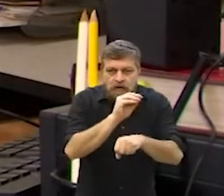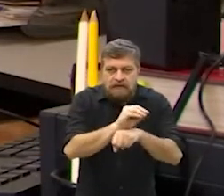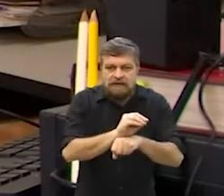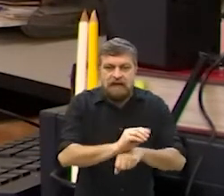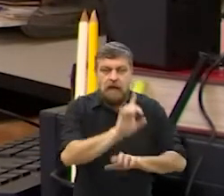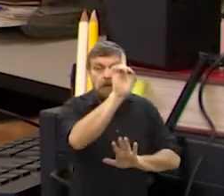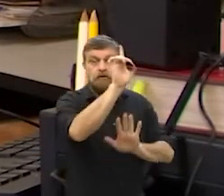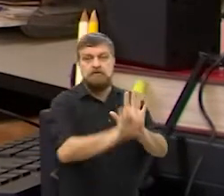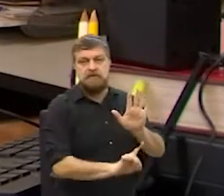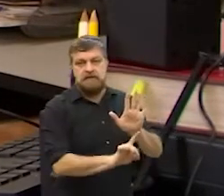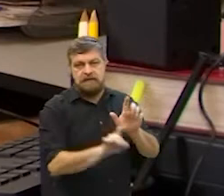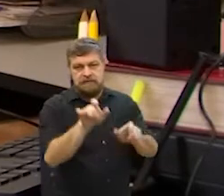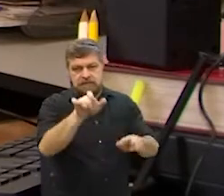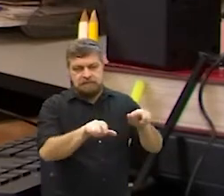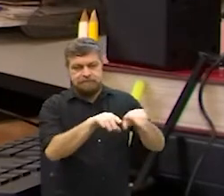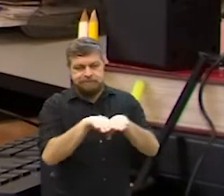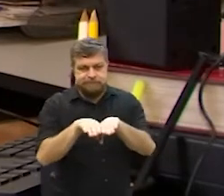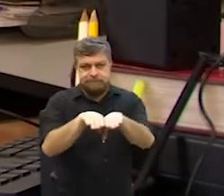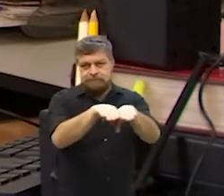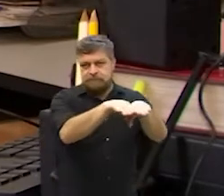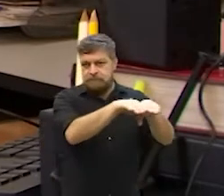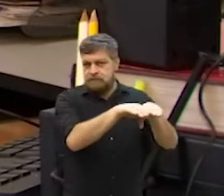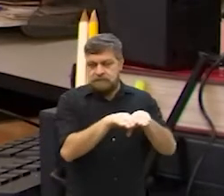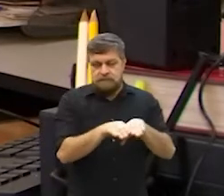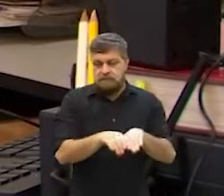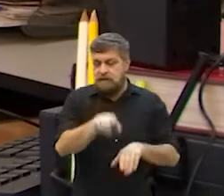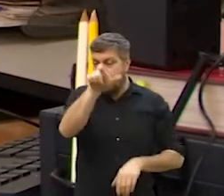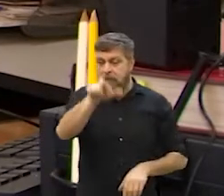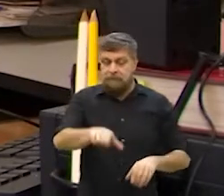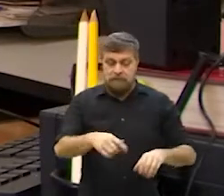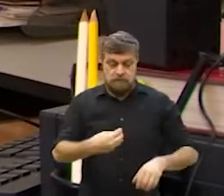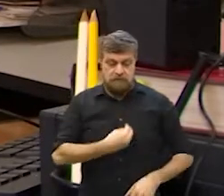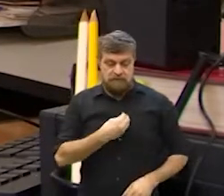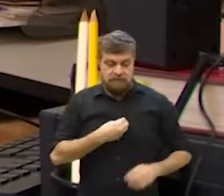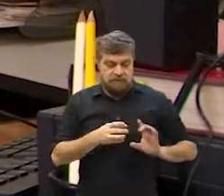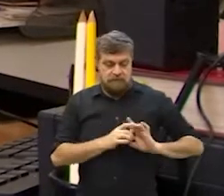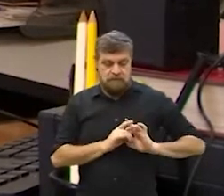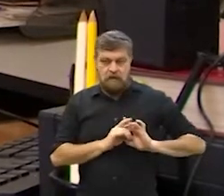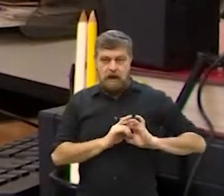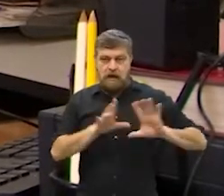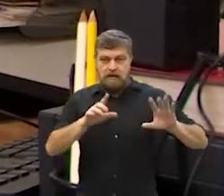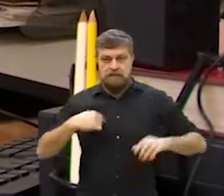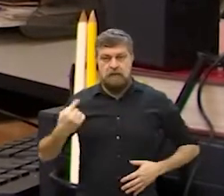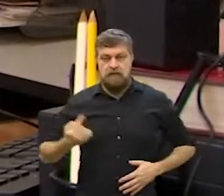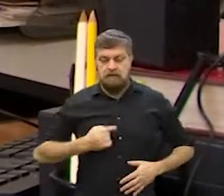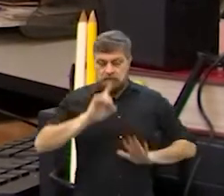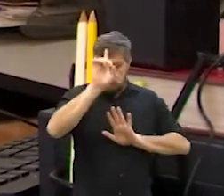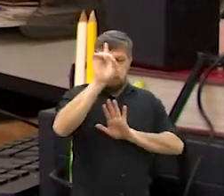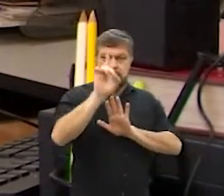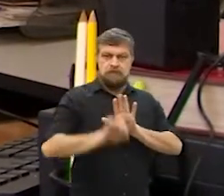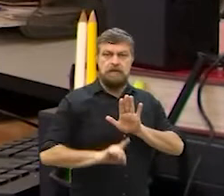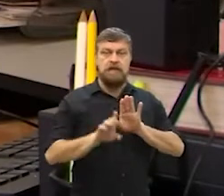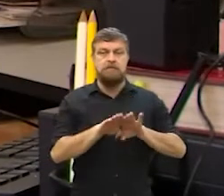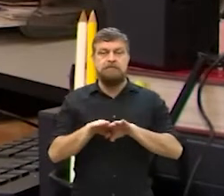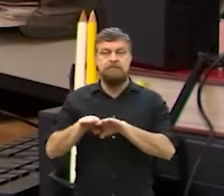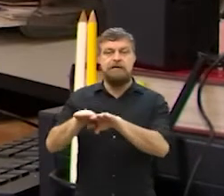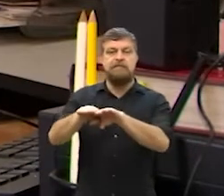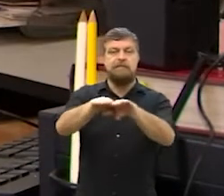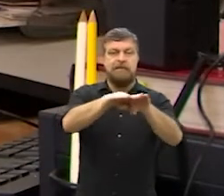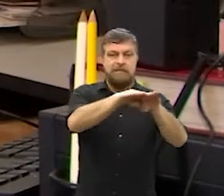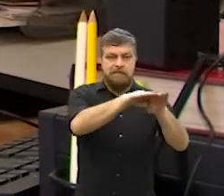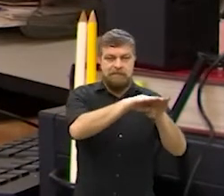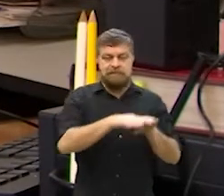precisamos desse espaço para garantir o direito das pessoas não é o direito de serem quem são os direito que todos nós deveríamos